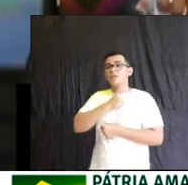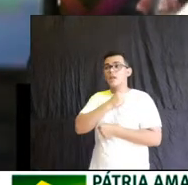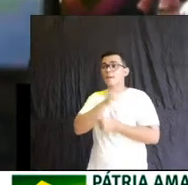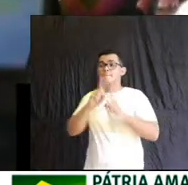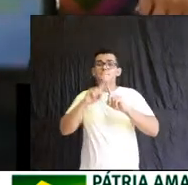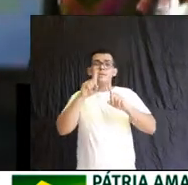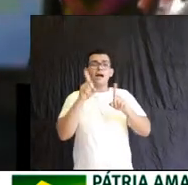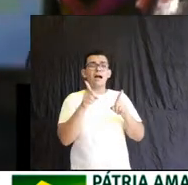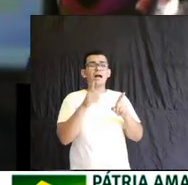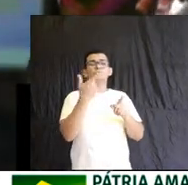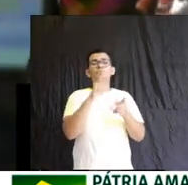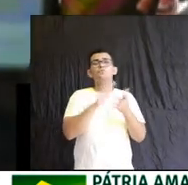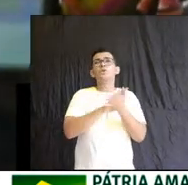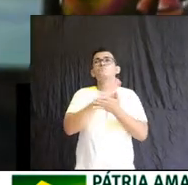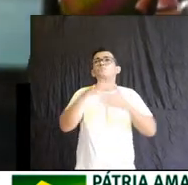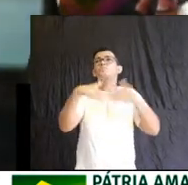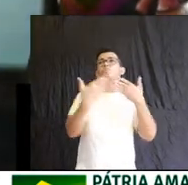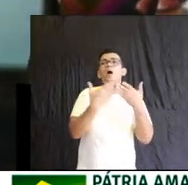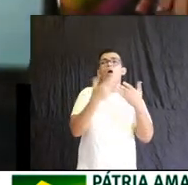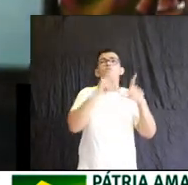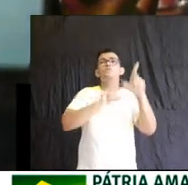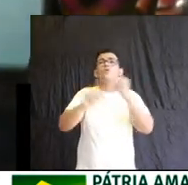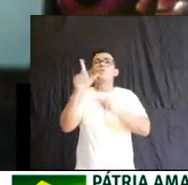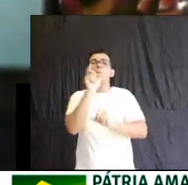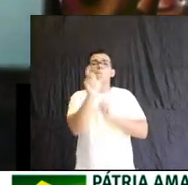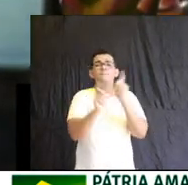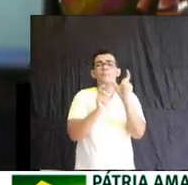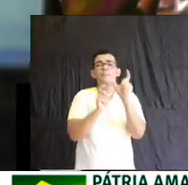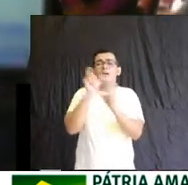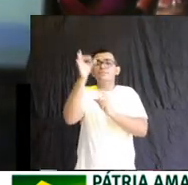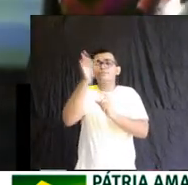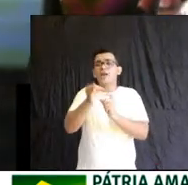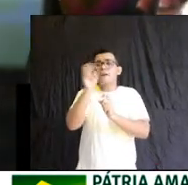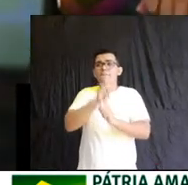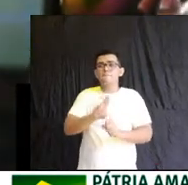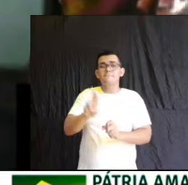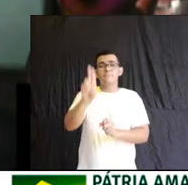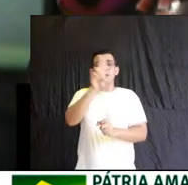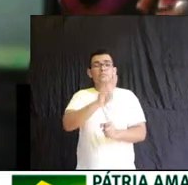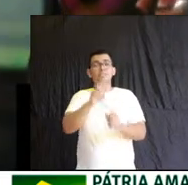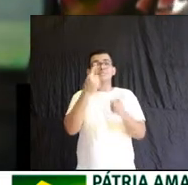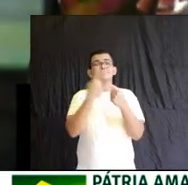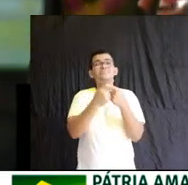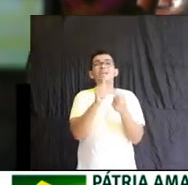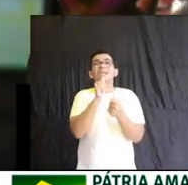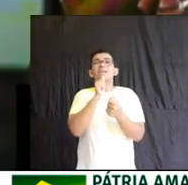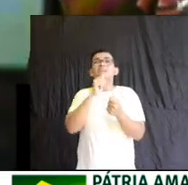sei se a palavra certa para usar ainda.